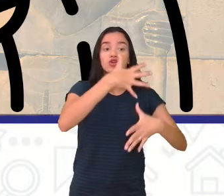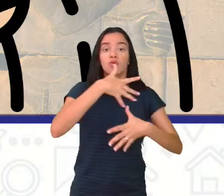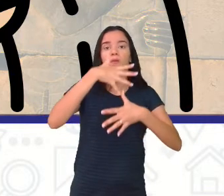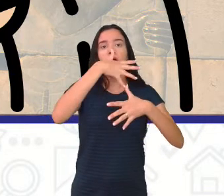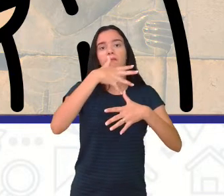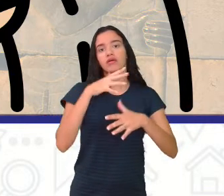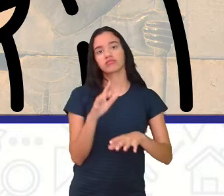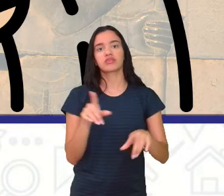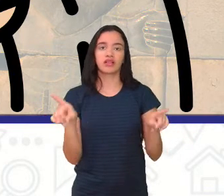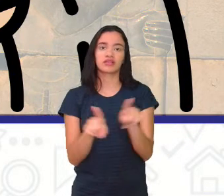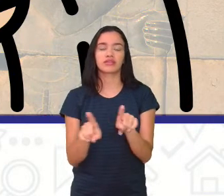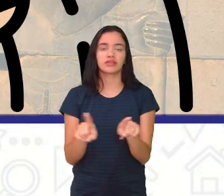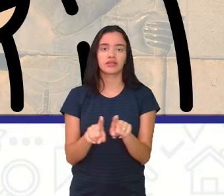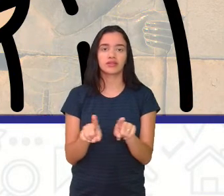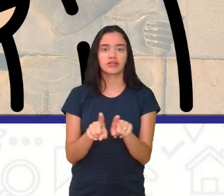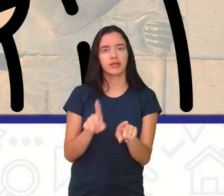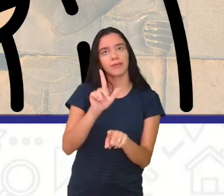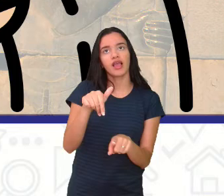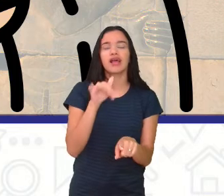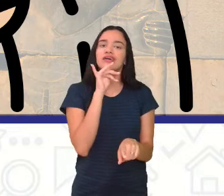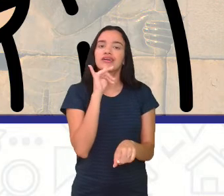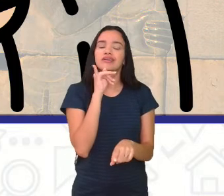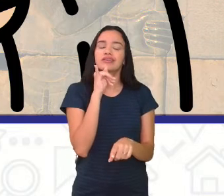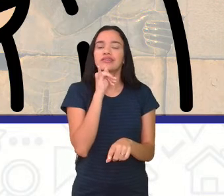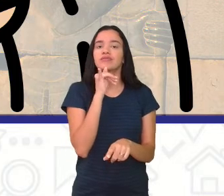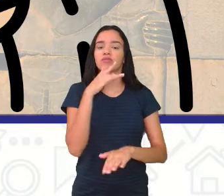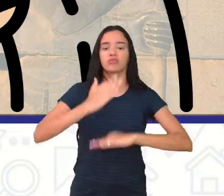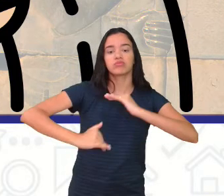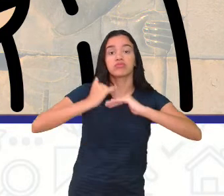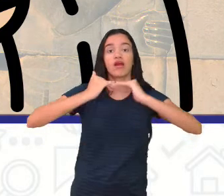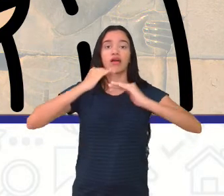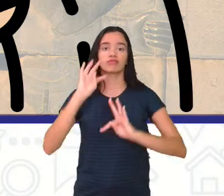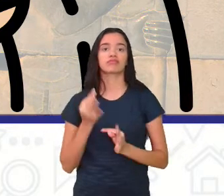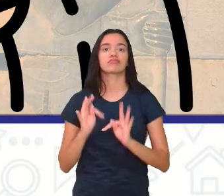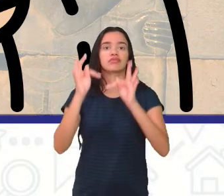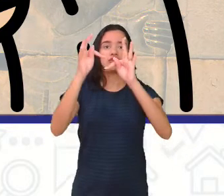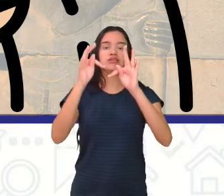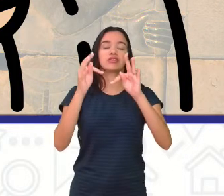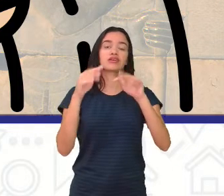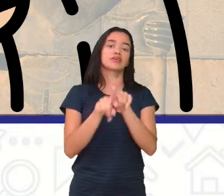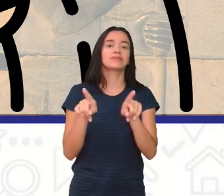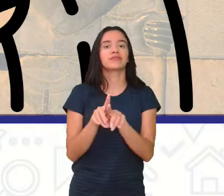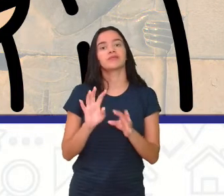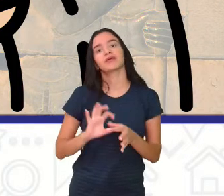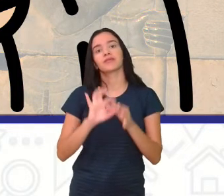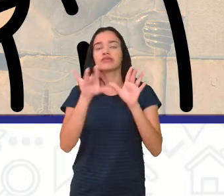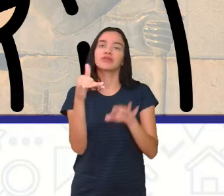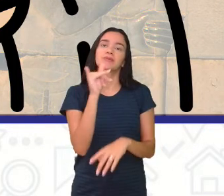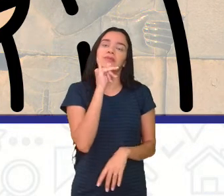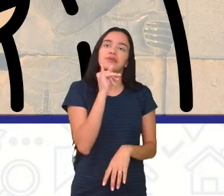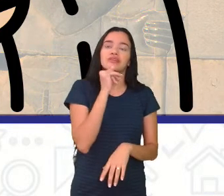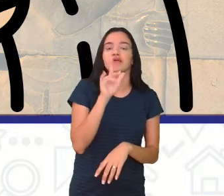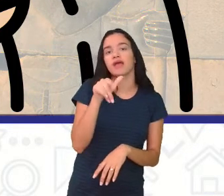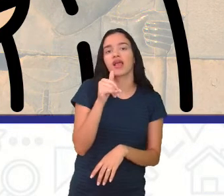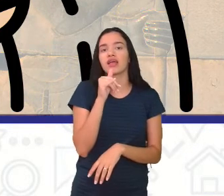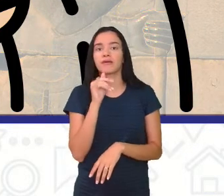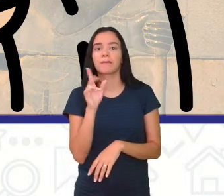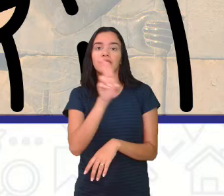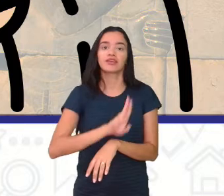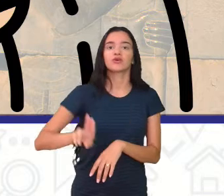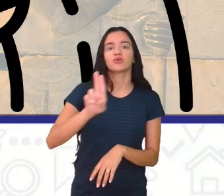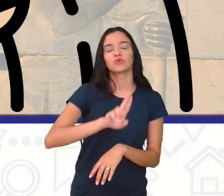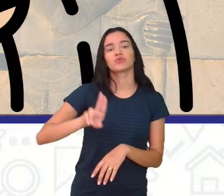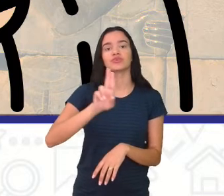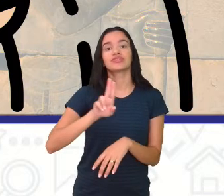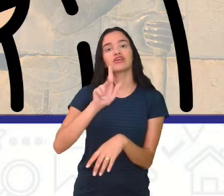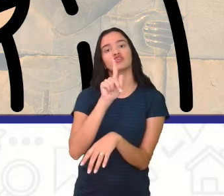não tinha aí um avanço tecnológico grande que permitisse, por exemplo, que eles utilizassem